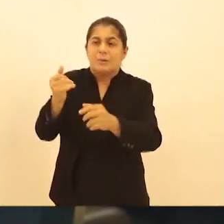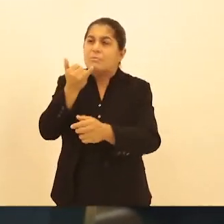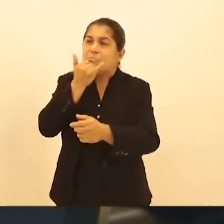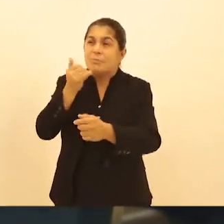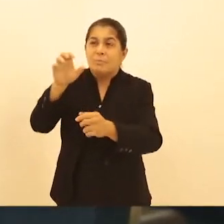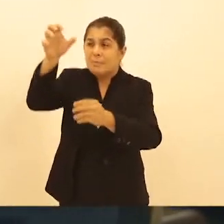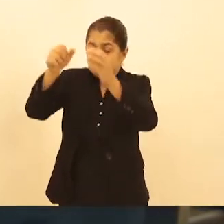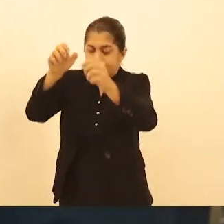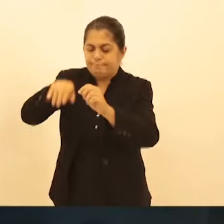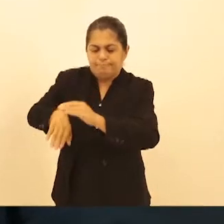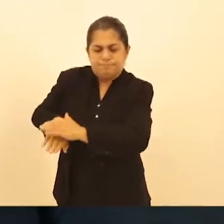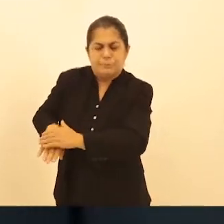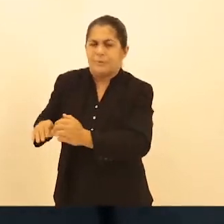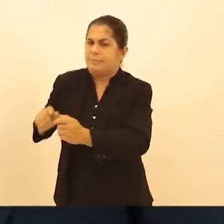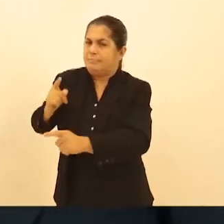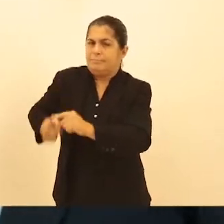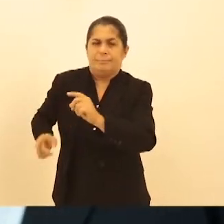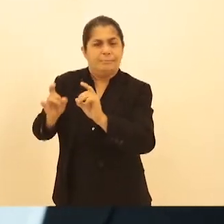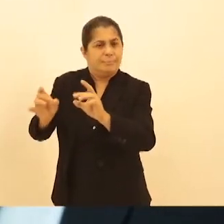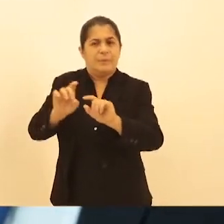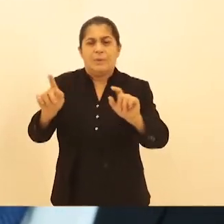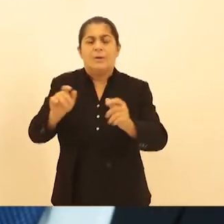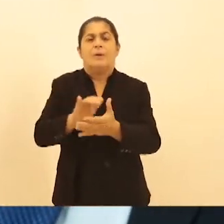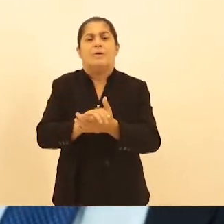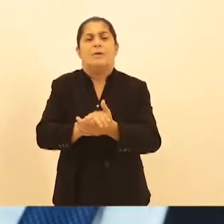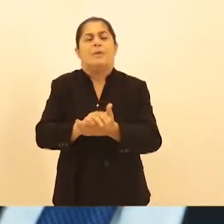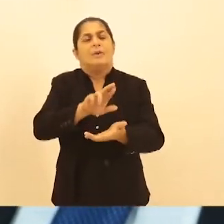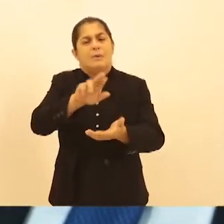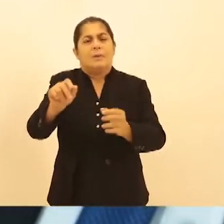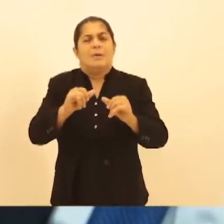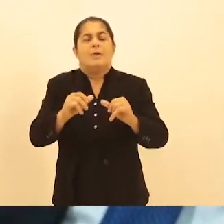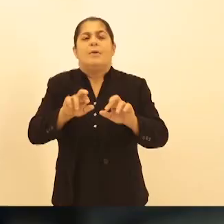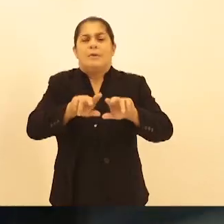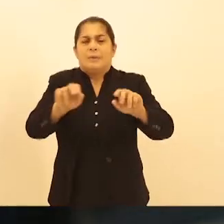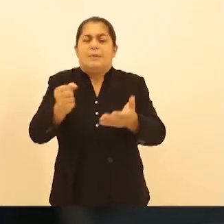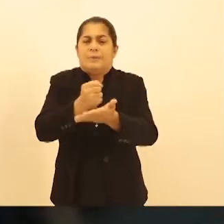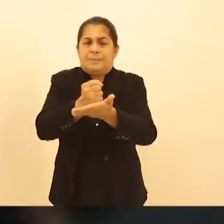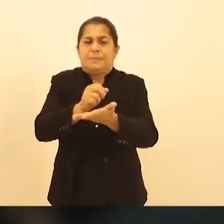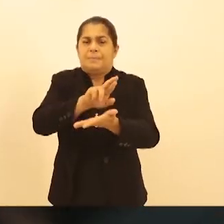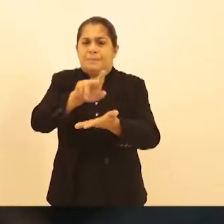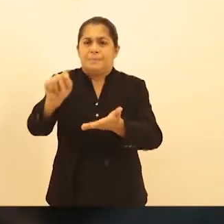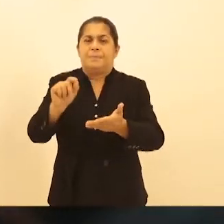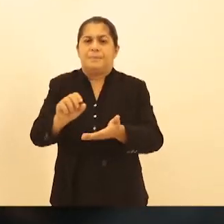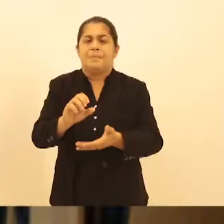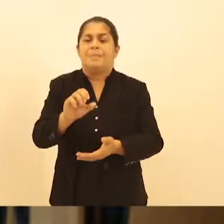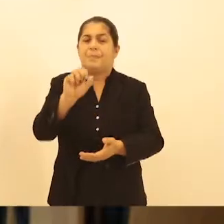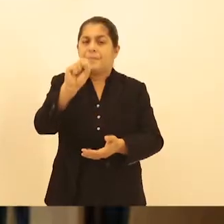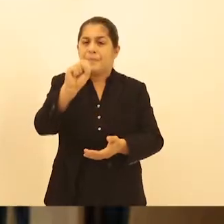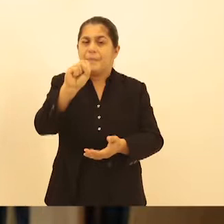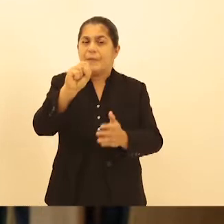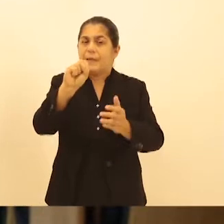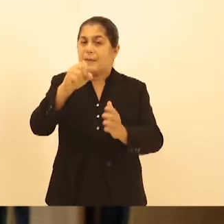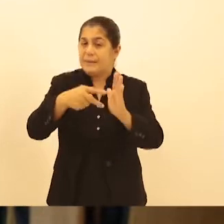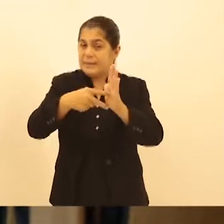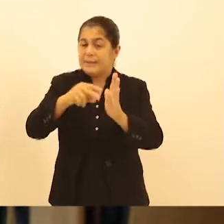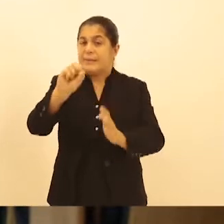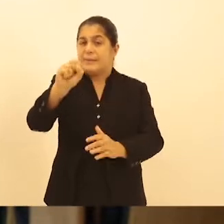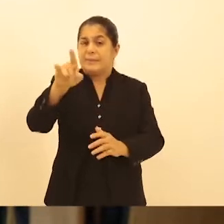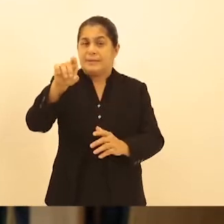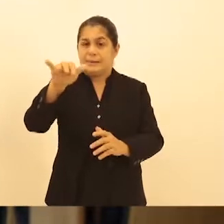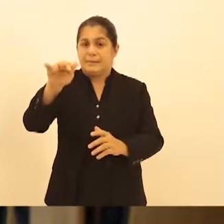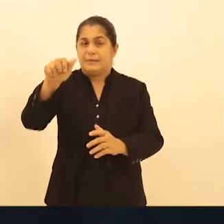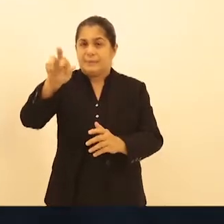foi entregue aos sindicatos do comércio varejista de produtos farmacêuticos do sindifarma e das empresas distribuidoras de